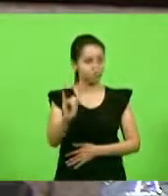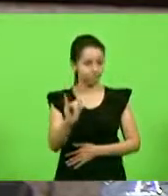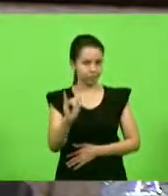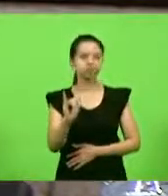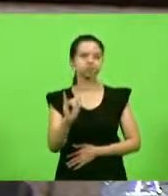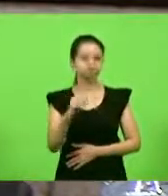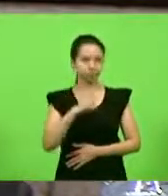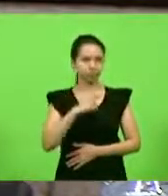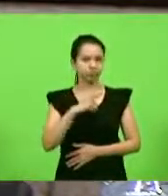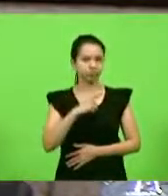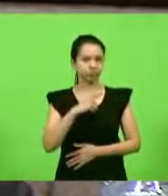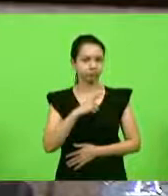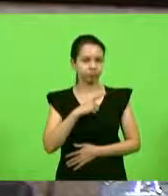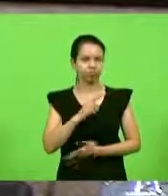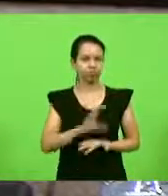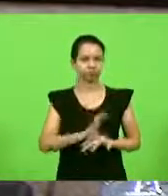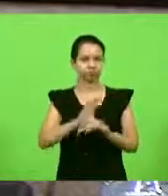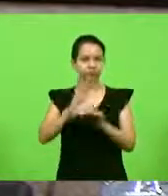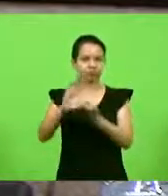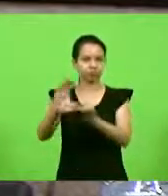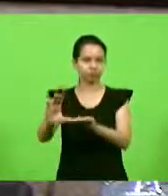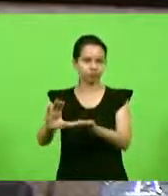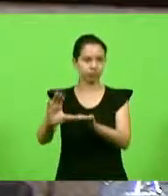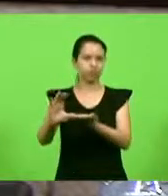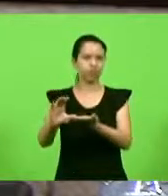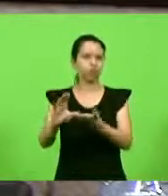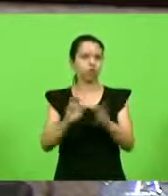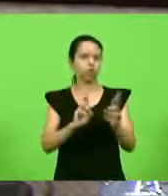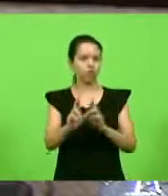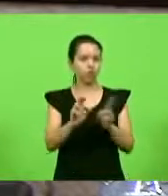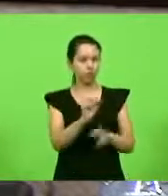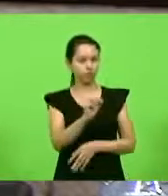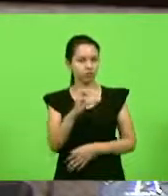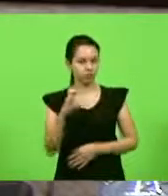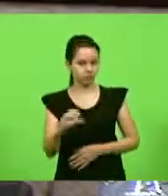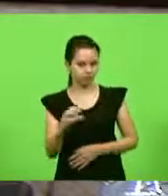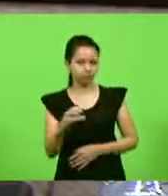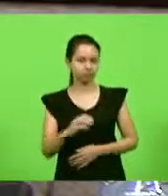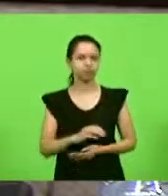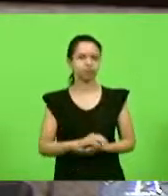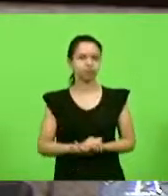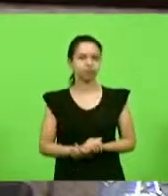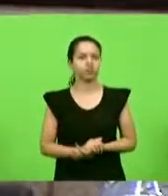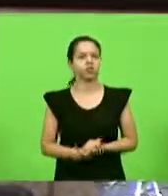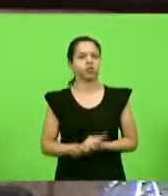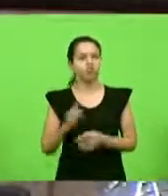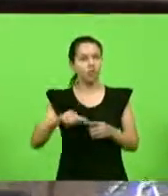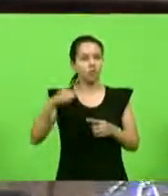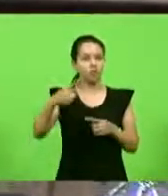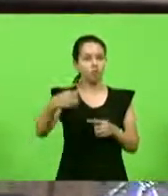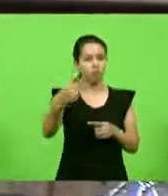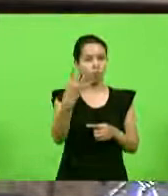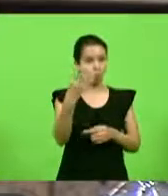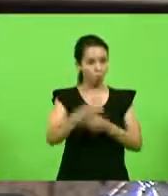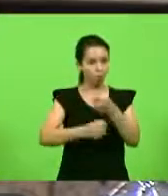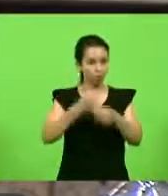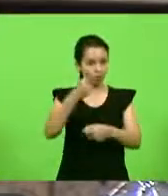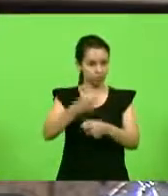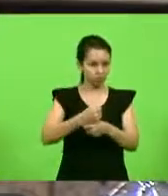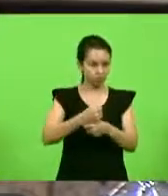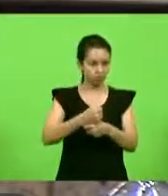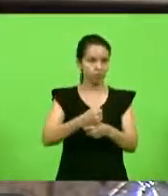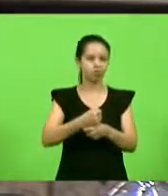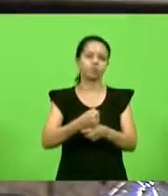4 bilhões para ser investido nas SC, deputado Cobalcini, nos próximos 4 anos. Então,